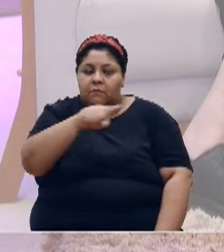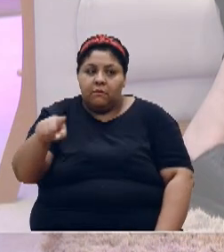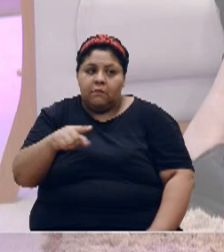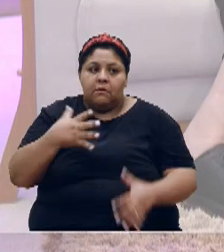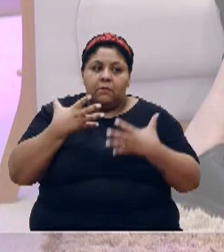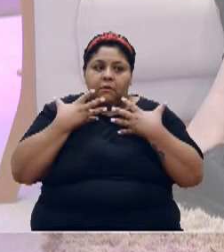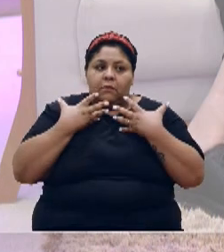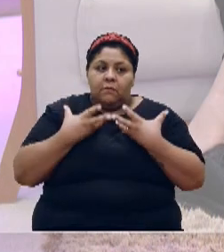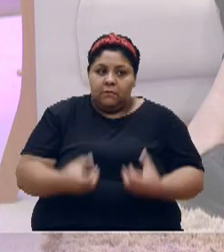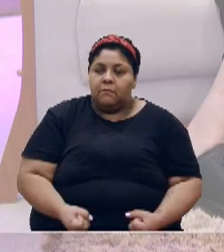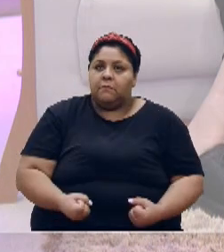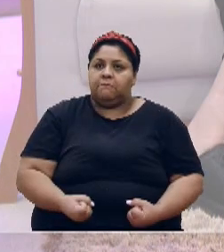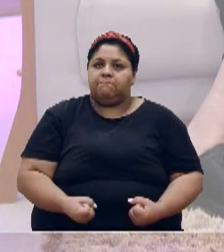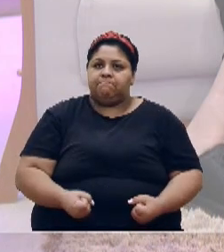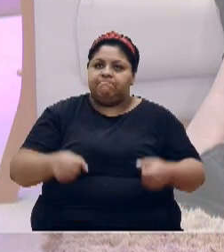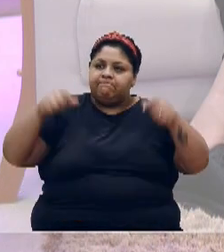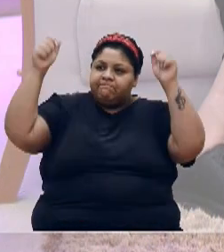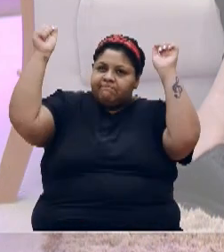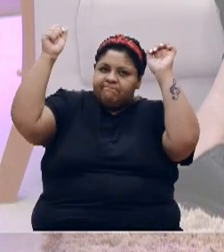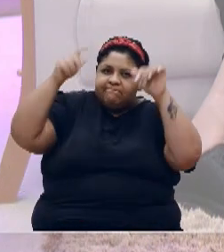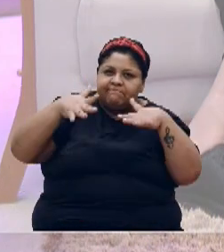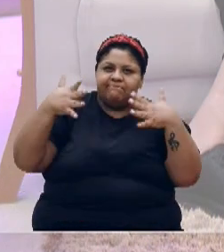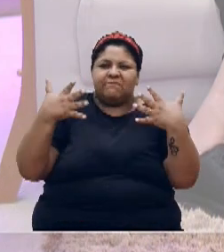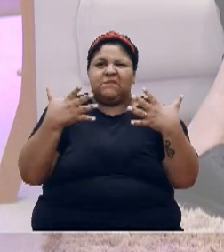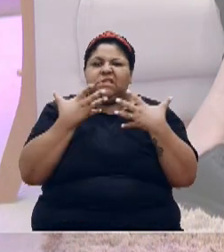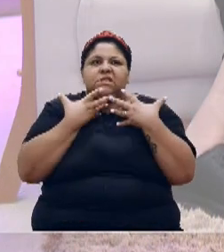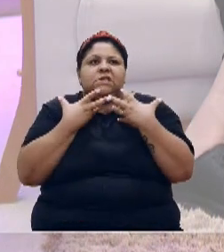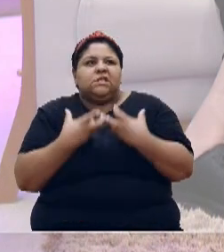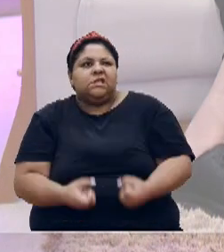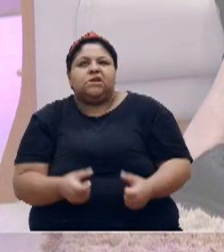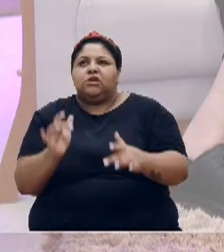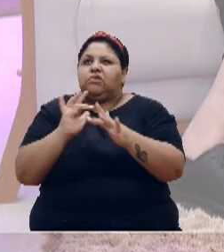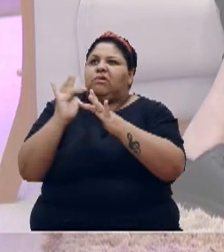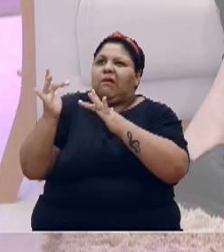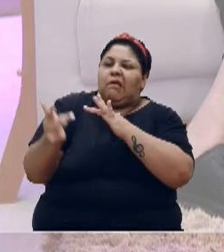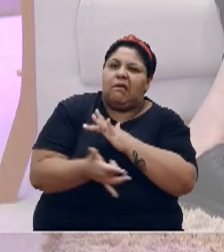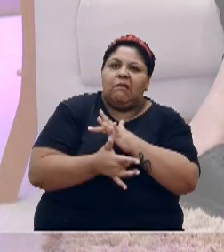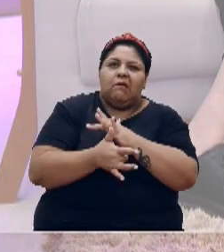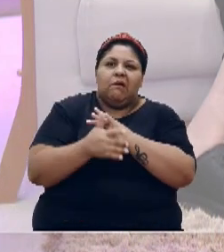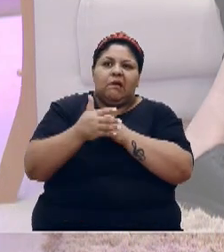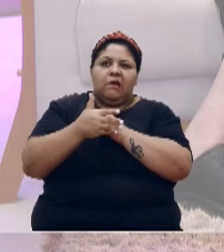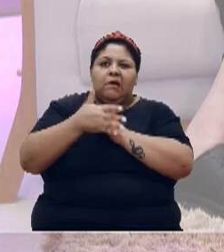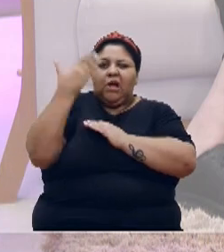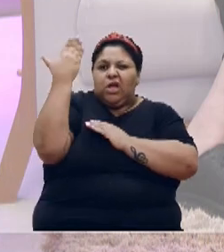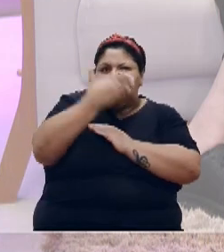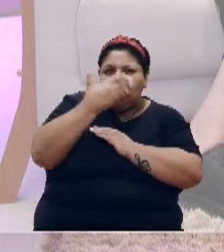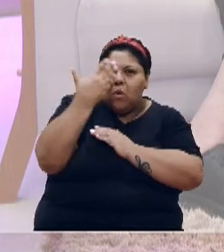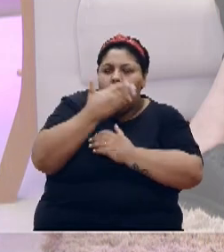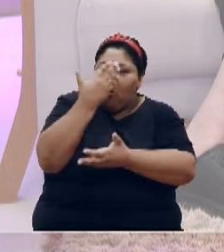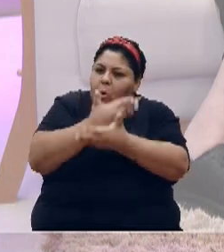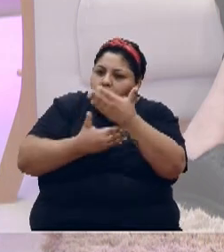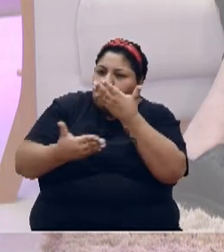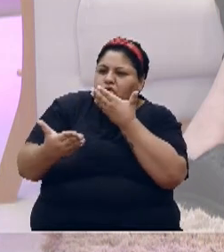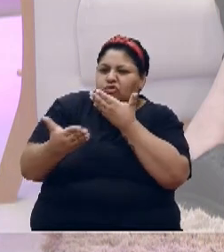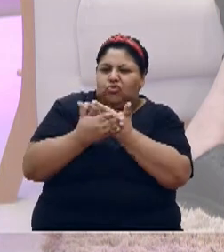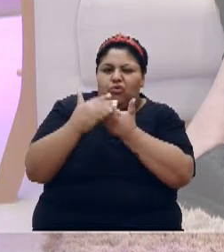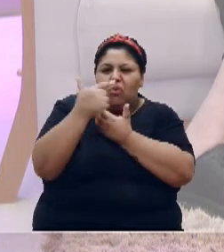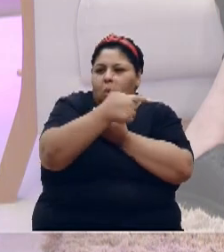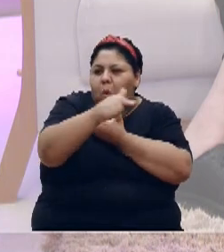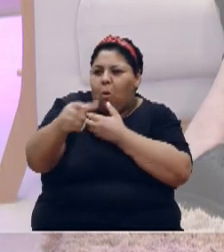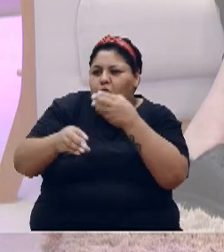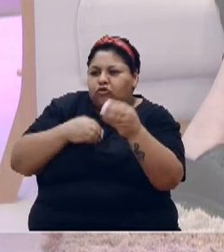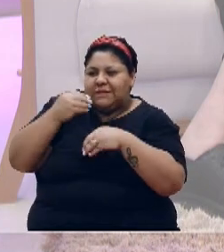dessa gratiluz, né? Tô cansada dessas redes que mascaram todo o nosso outro lado